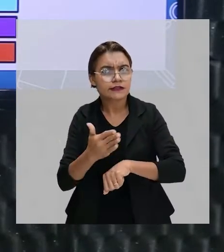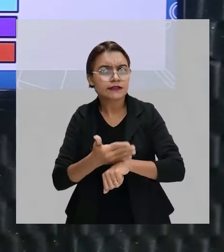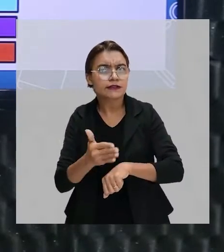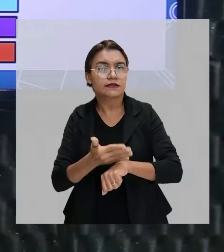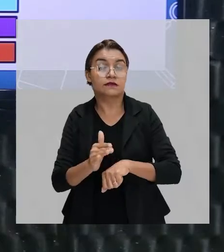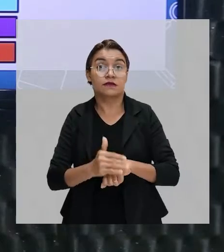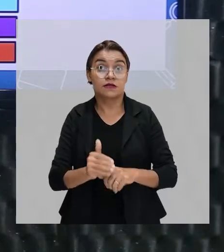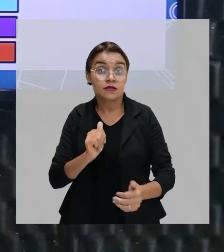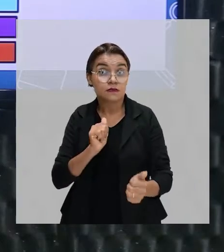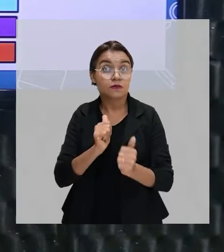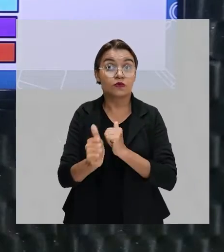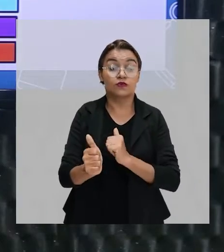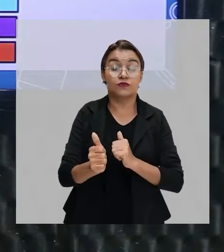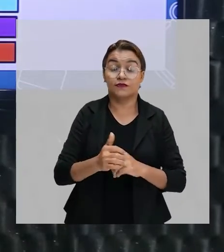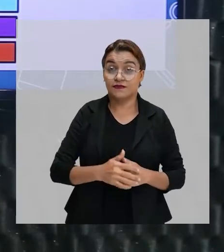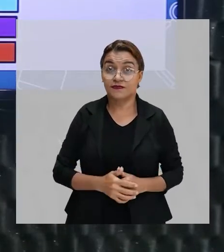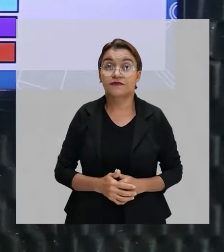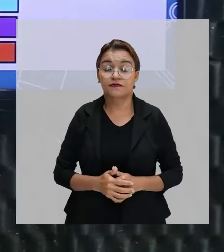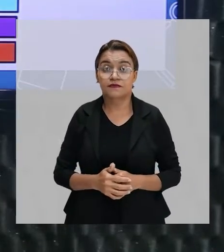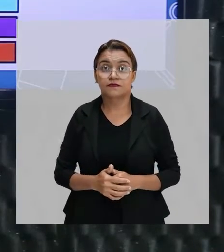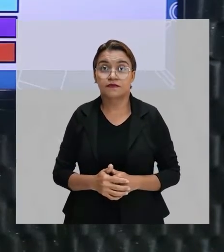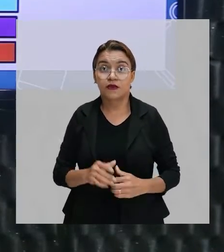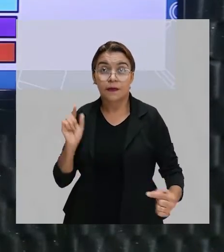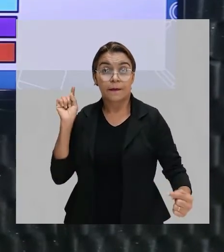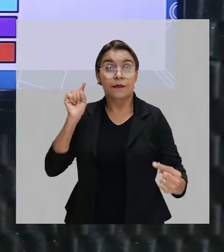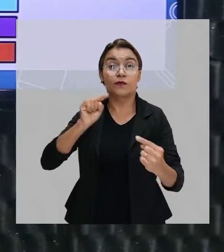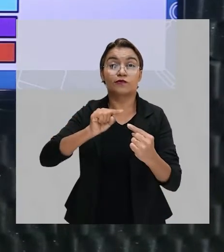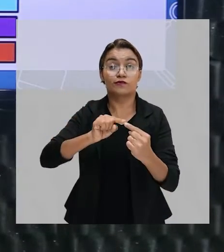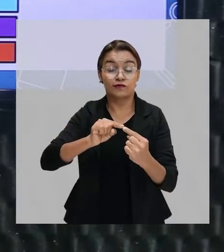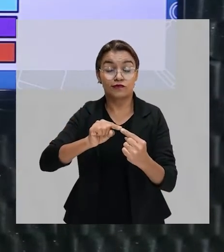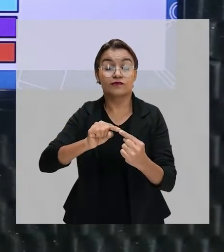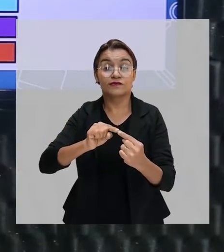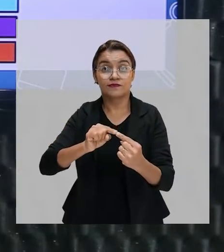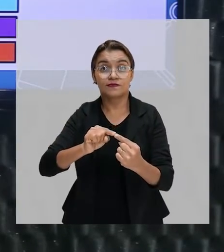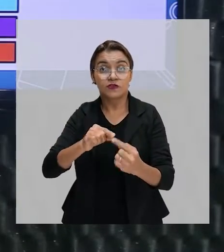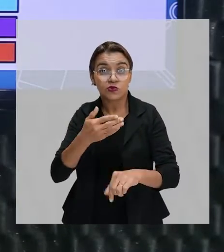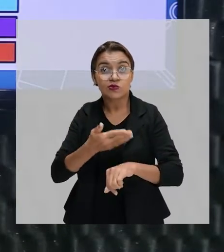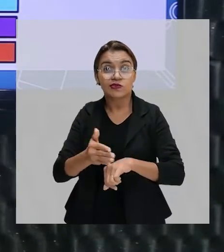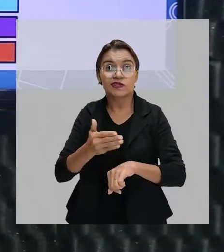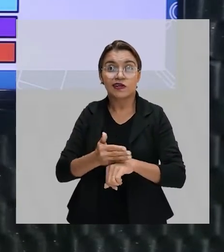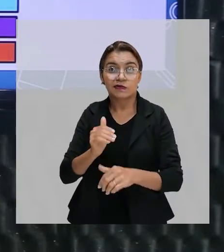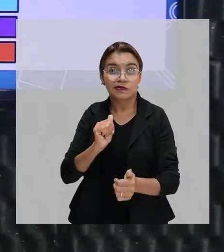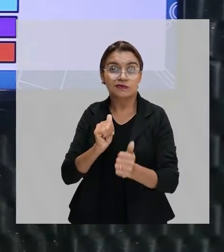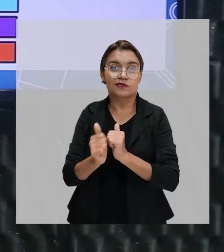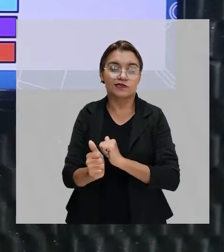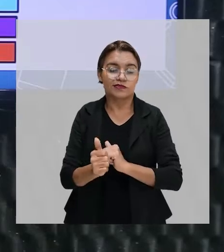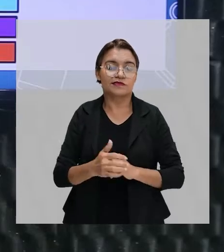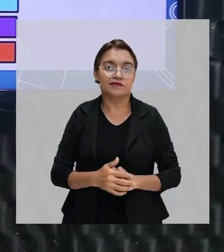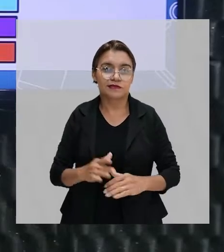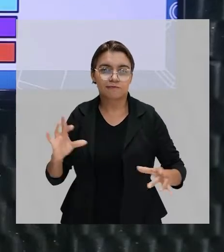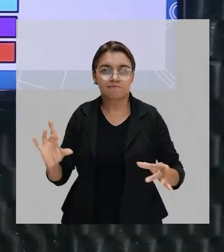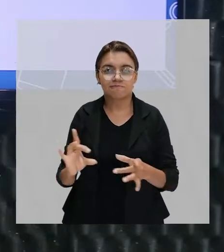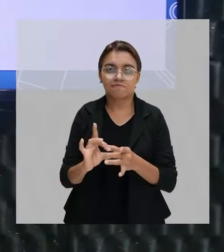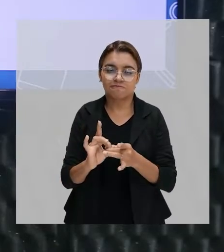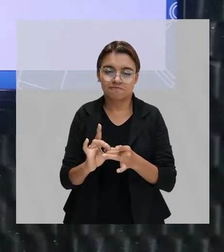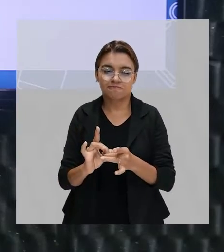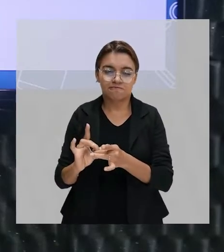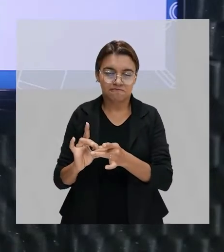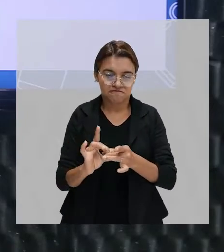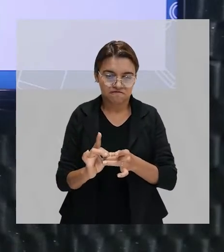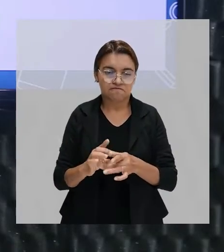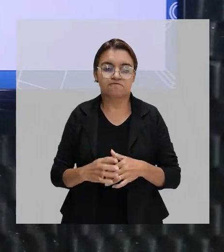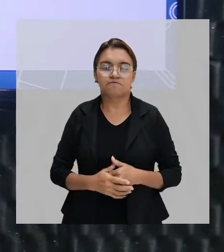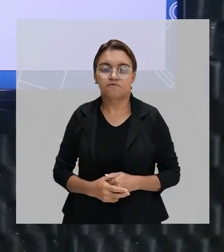o treinamento Desportivo princípios do treinamento esportivo Então tá tudo muito aqui pertinho do